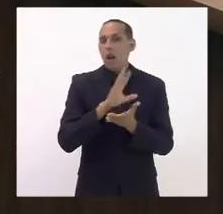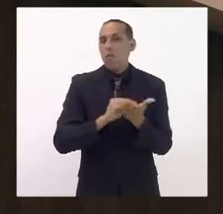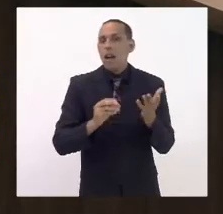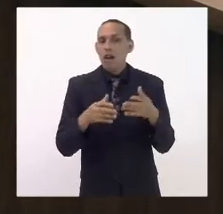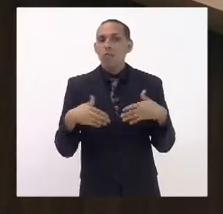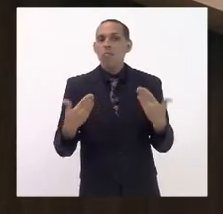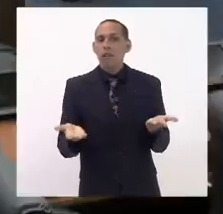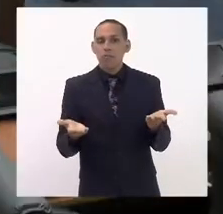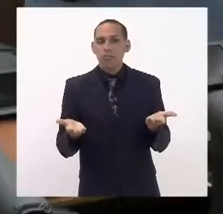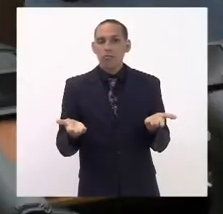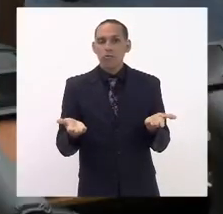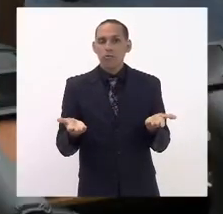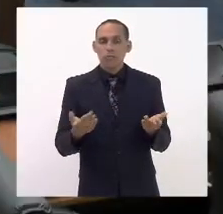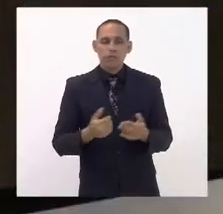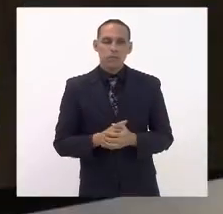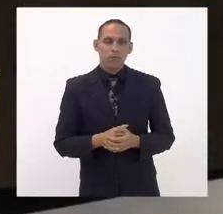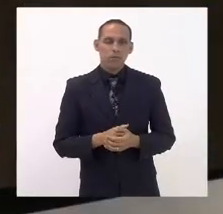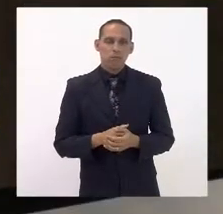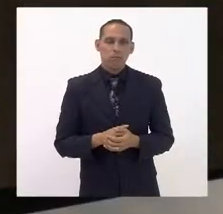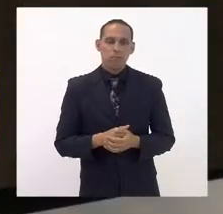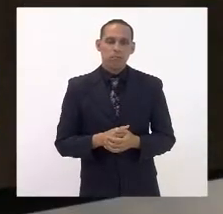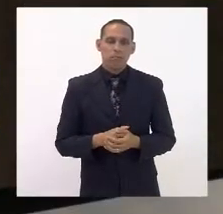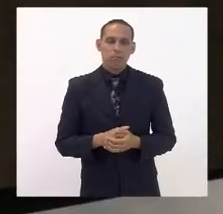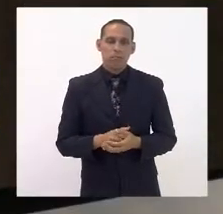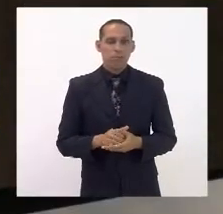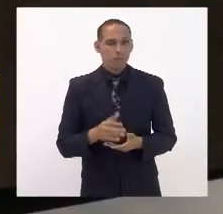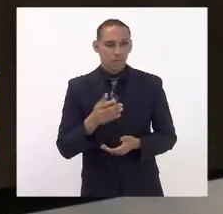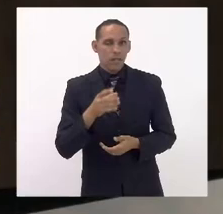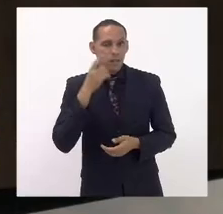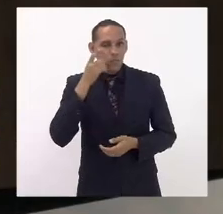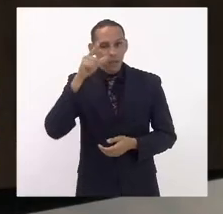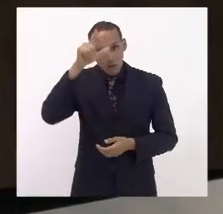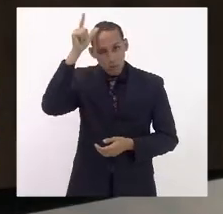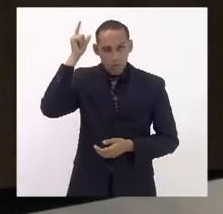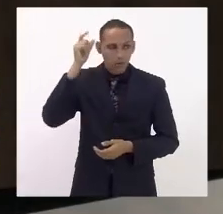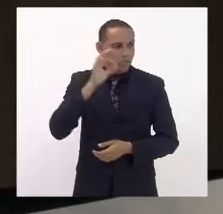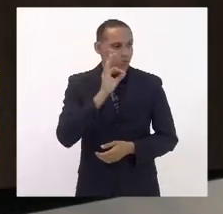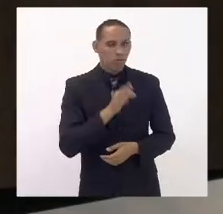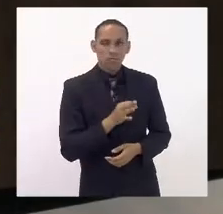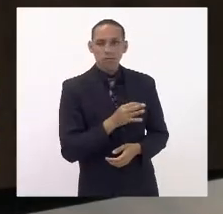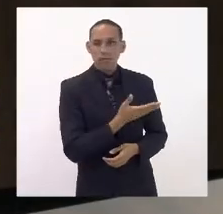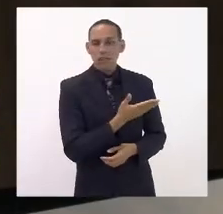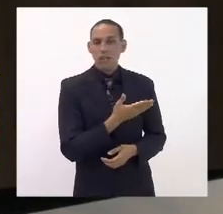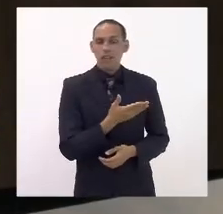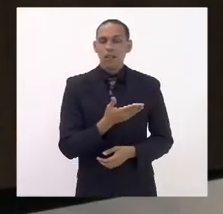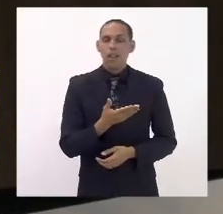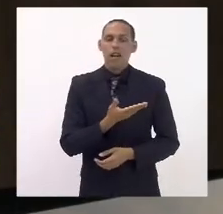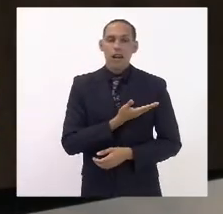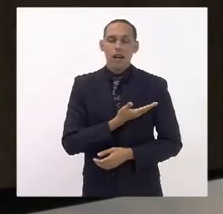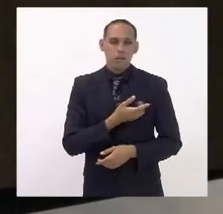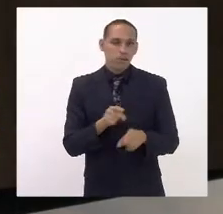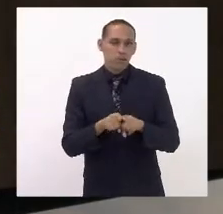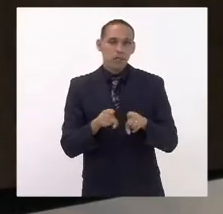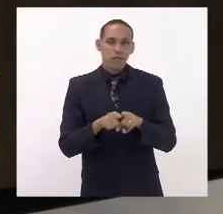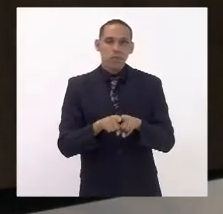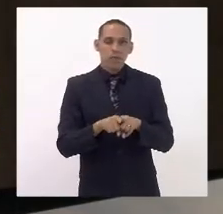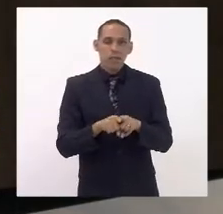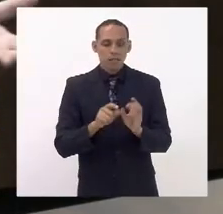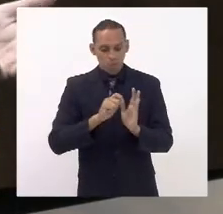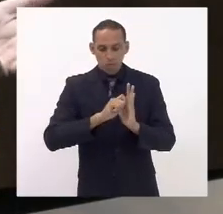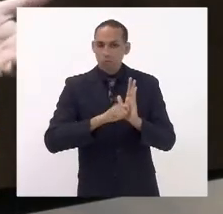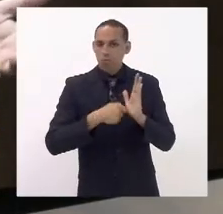Entendeu? E eu não... Assim, o deputado Luiz Paulo tem razão, e o meu querido irmão, meu amigo, meu colega, o